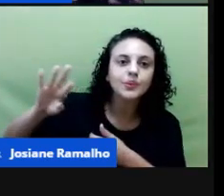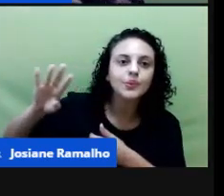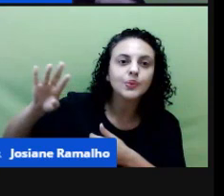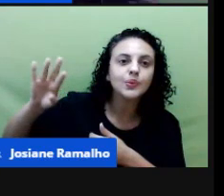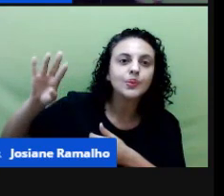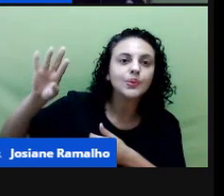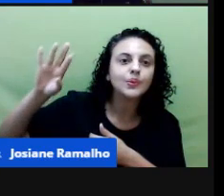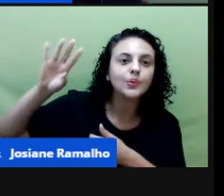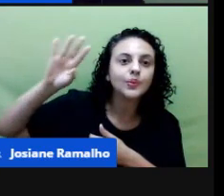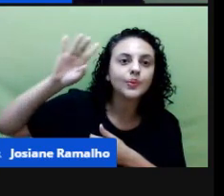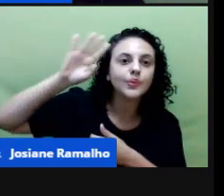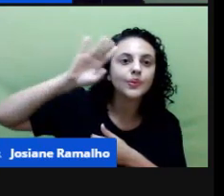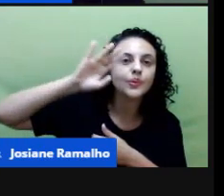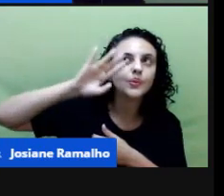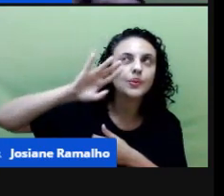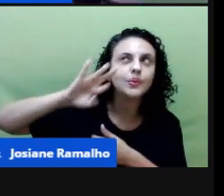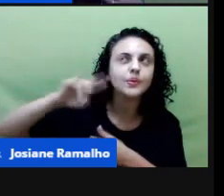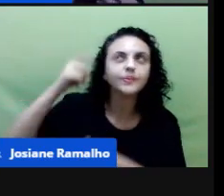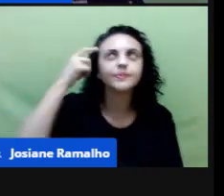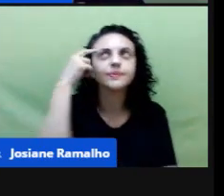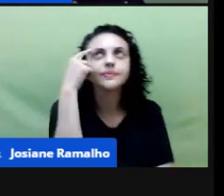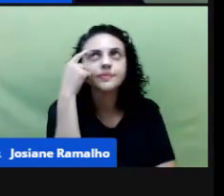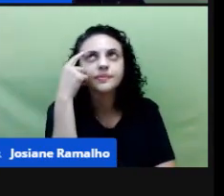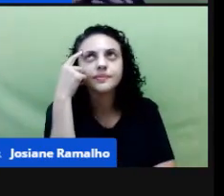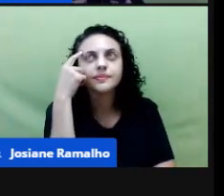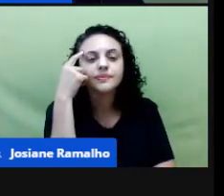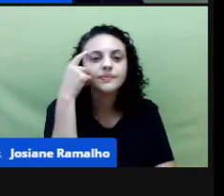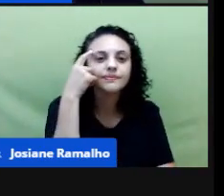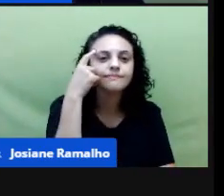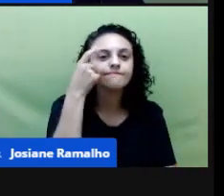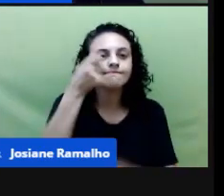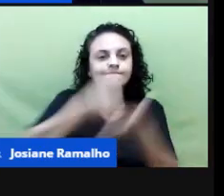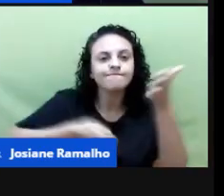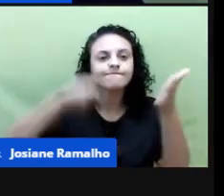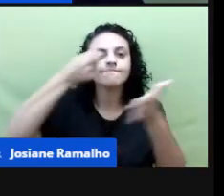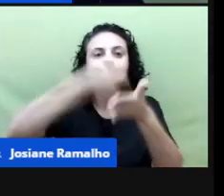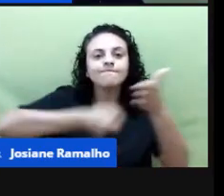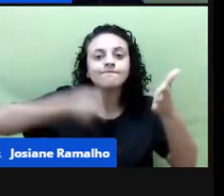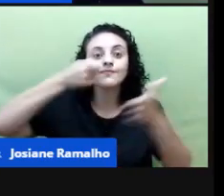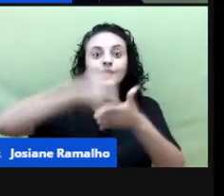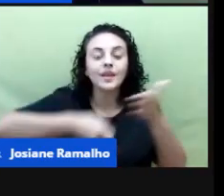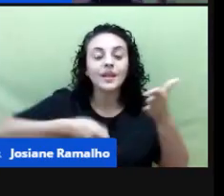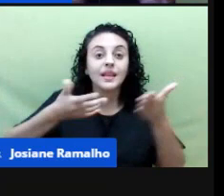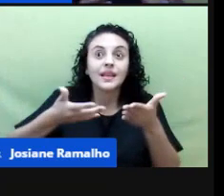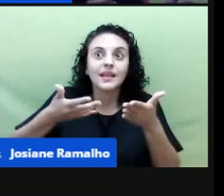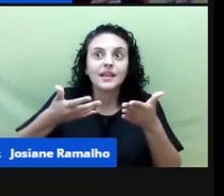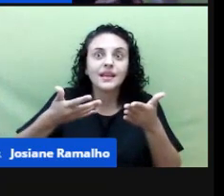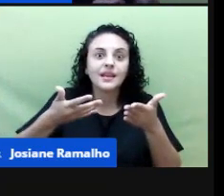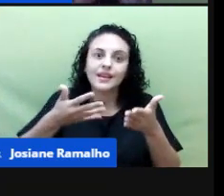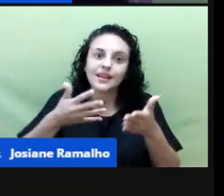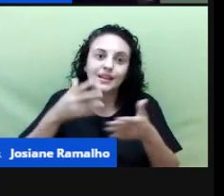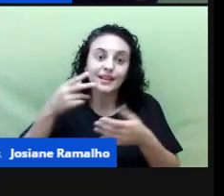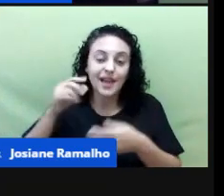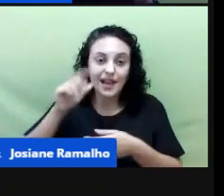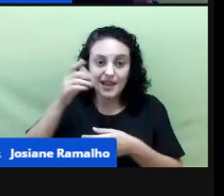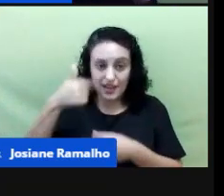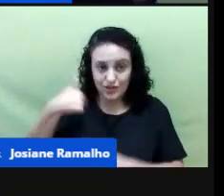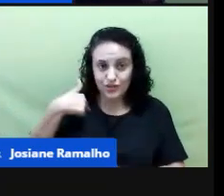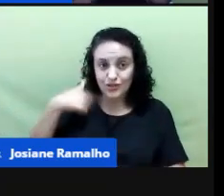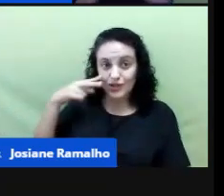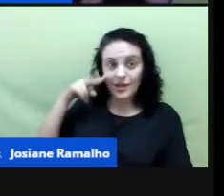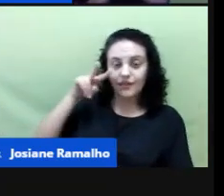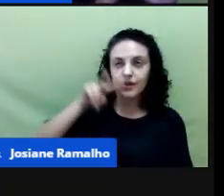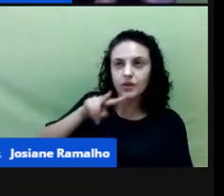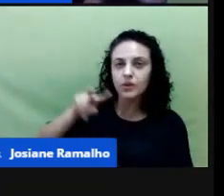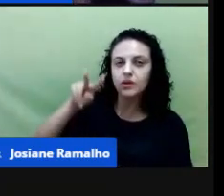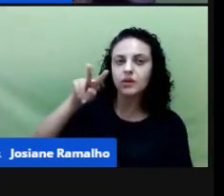começa a pensar. Ele deixa toda a conclusão na nossa mão. Então, ele está, do